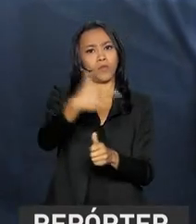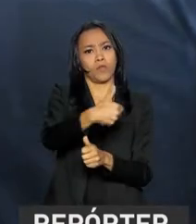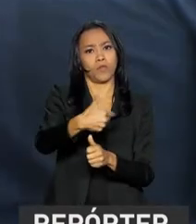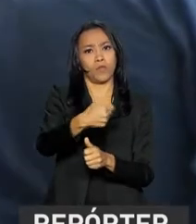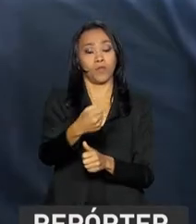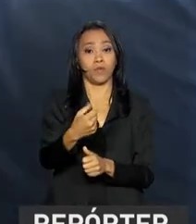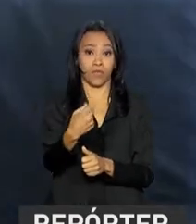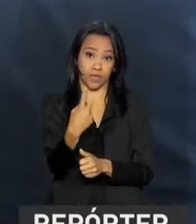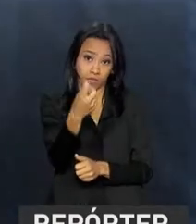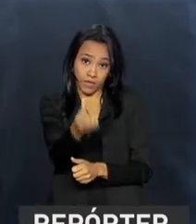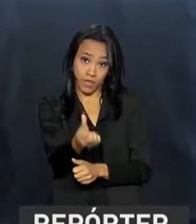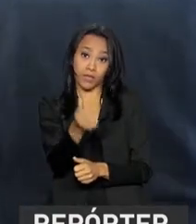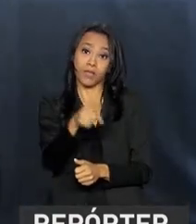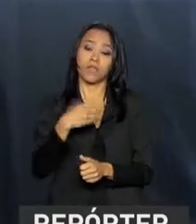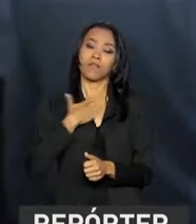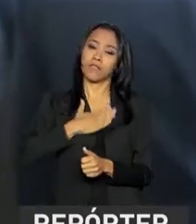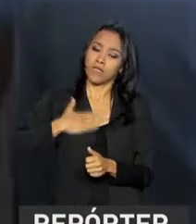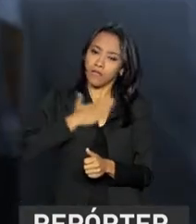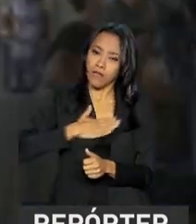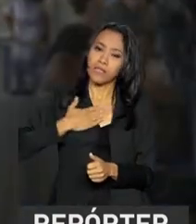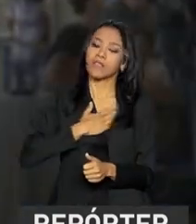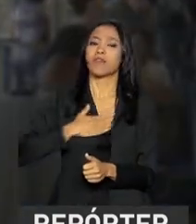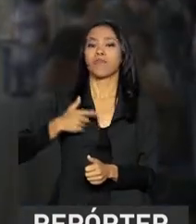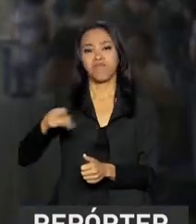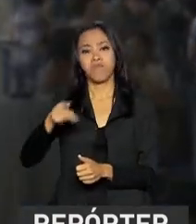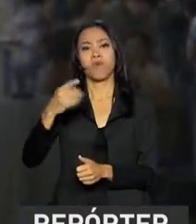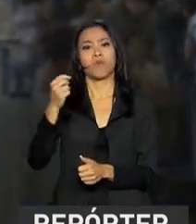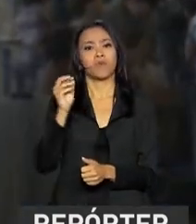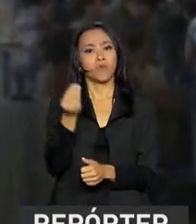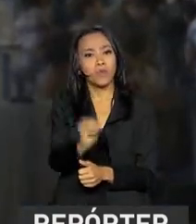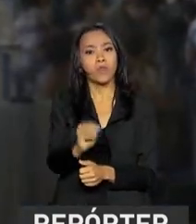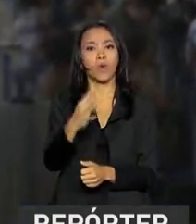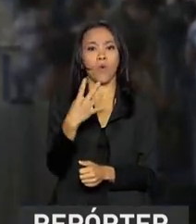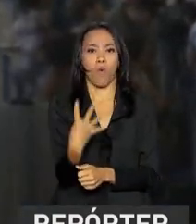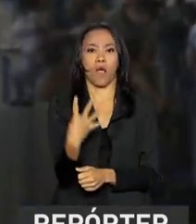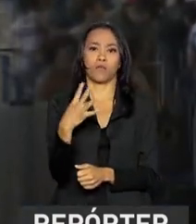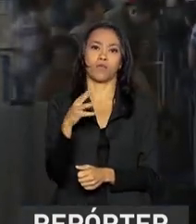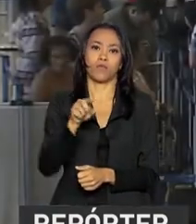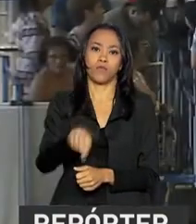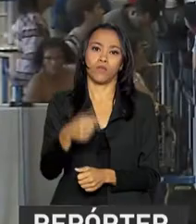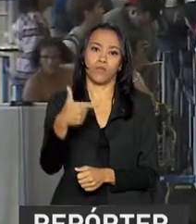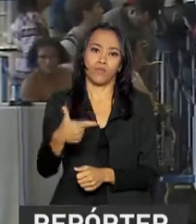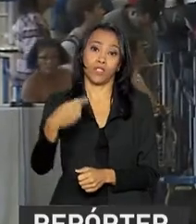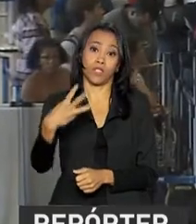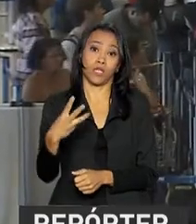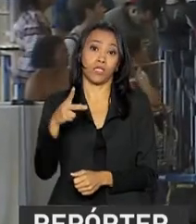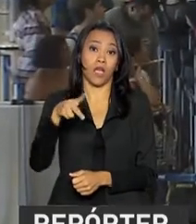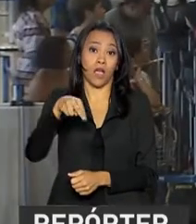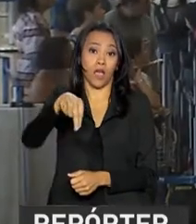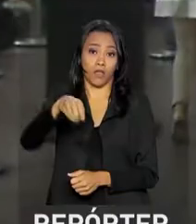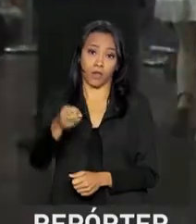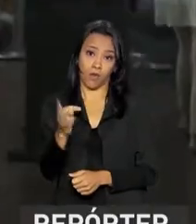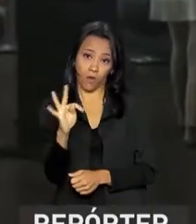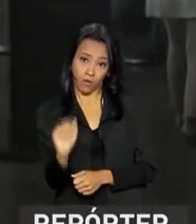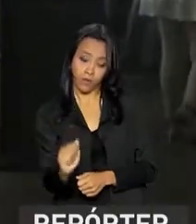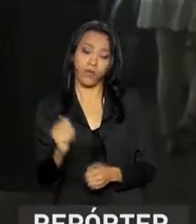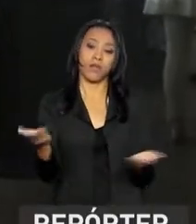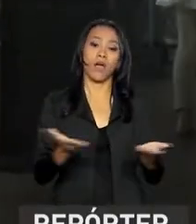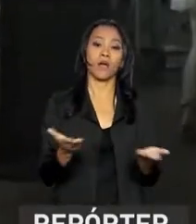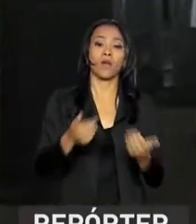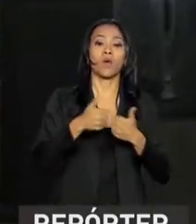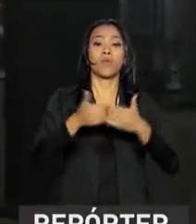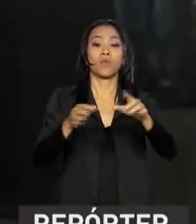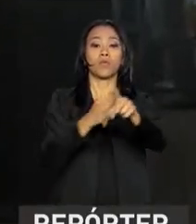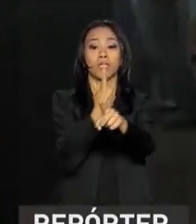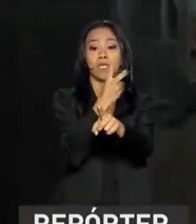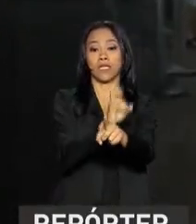90% ea satisfação média teve nota 4,23 a operação alta temporada começou no dia 15 de dezembro